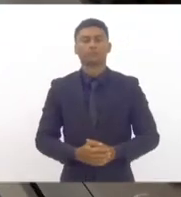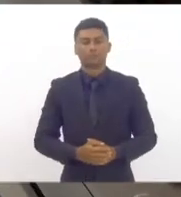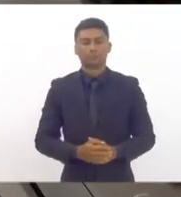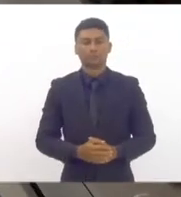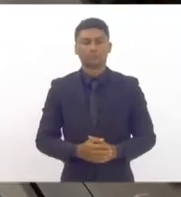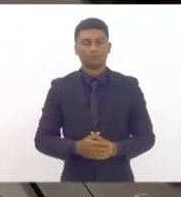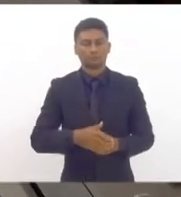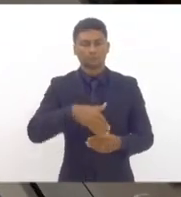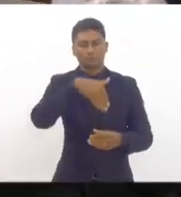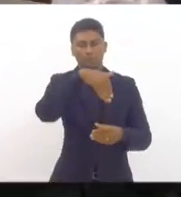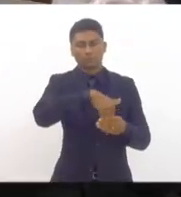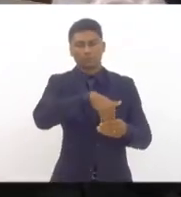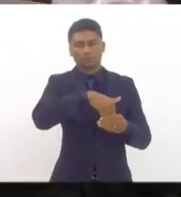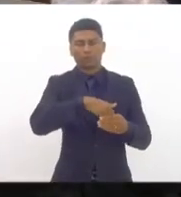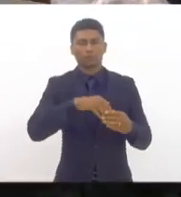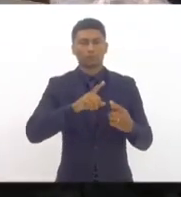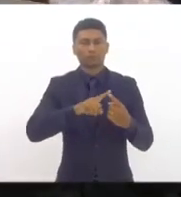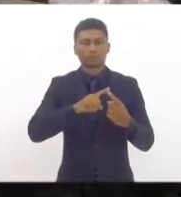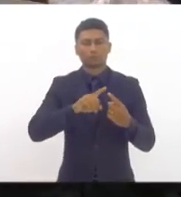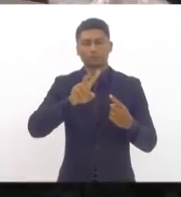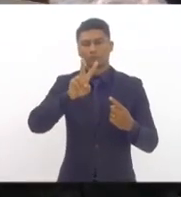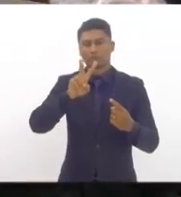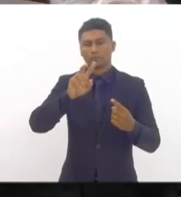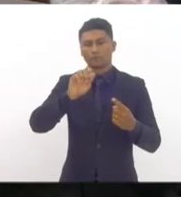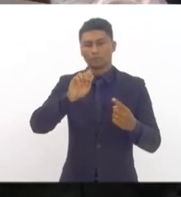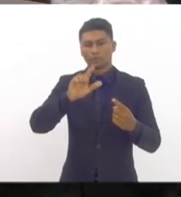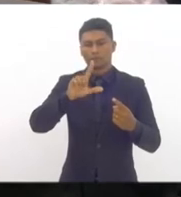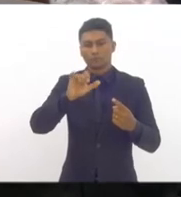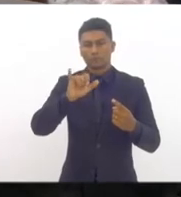O Conselho Estadual vota na Valéria Pedro.